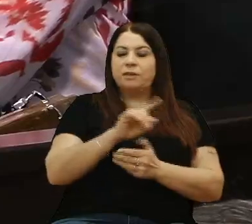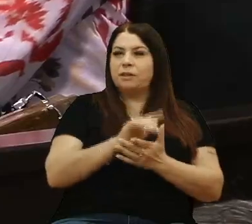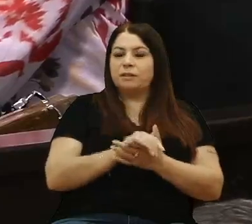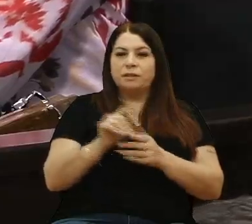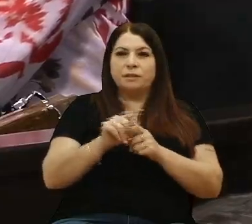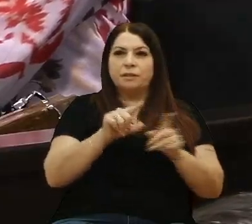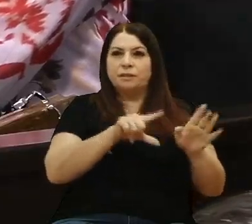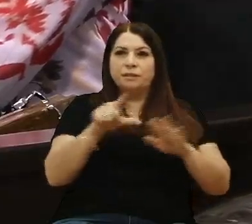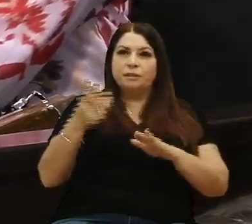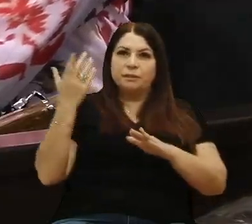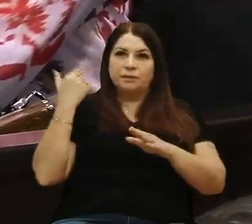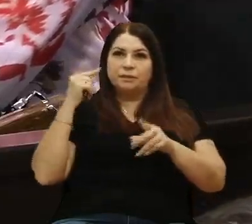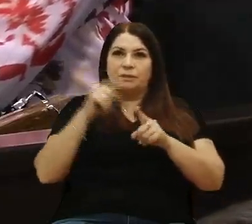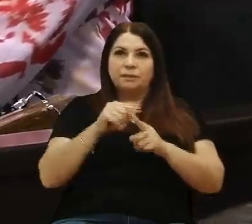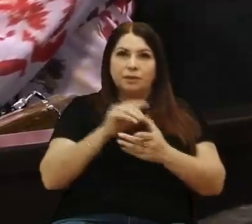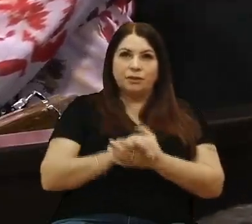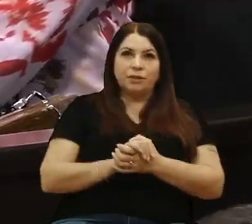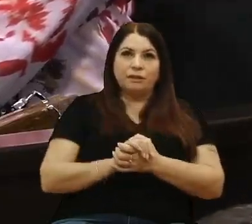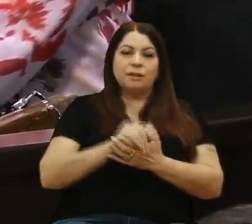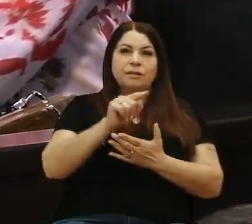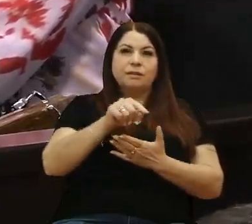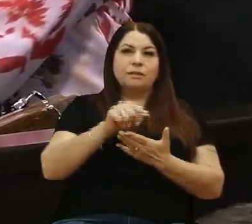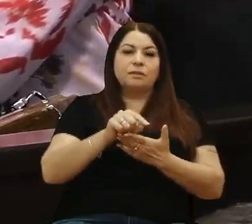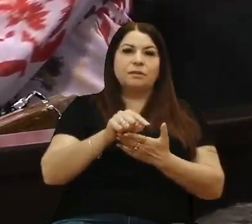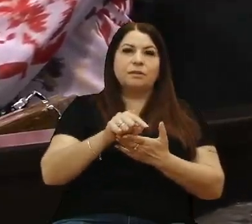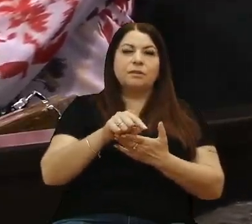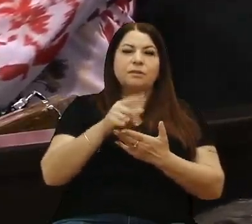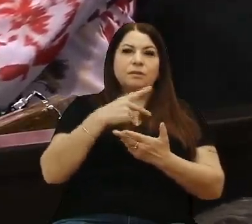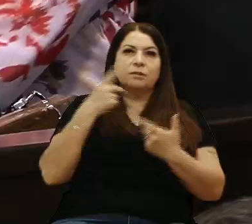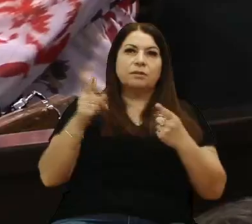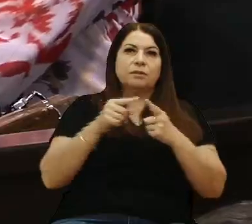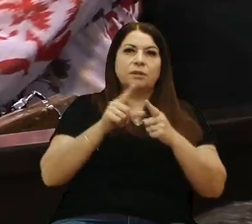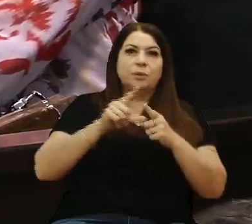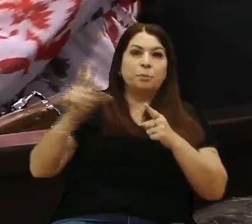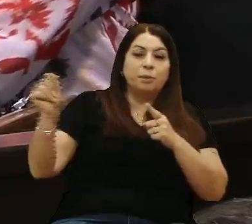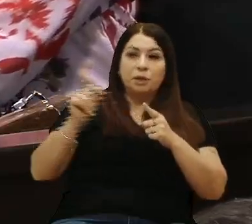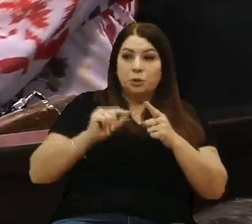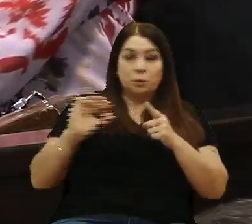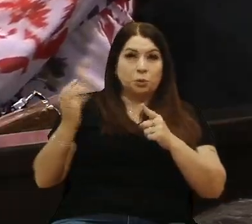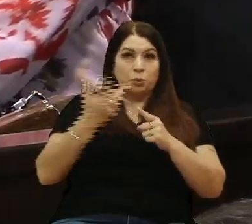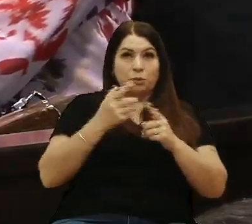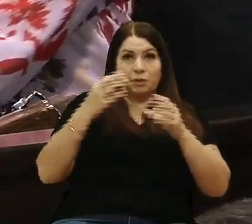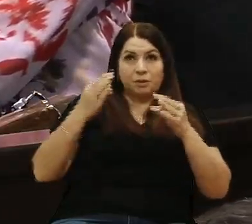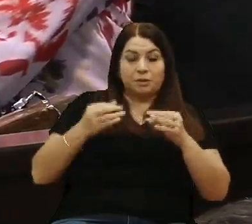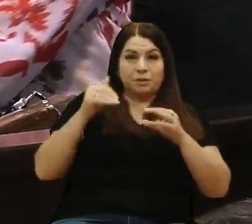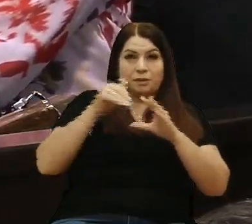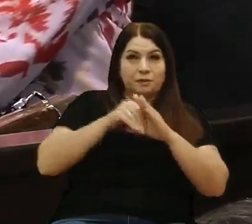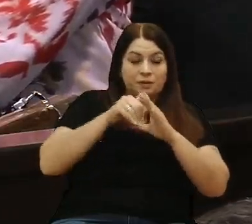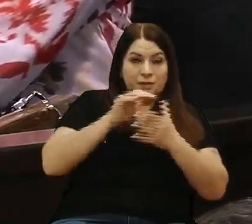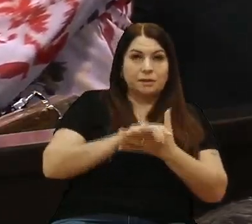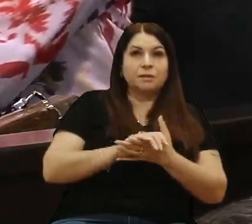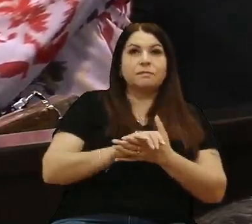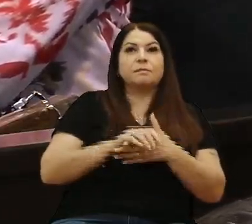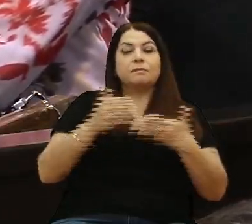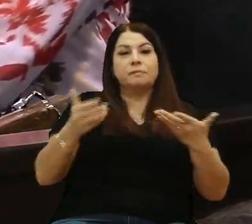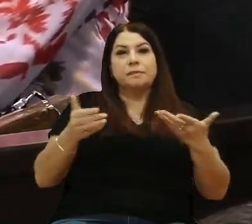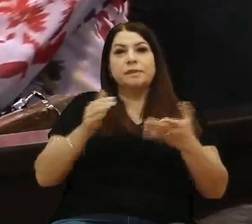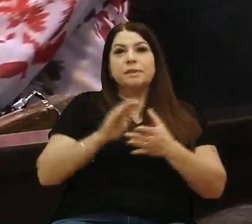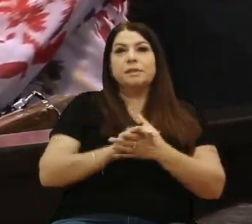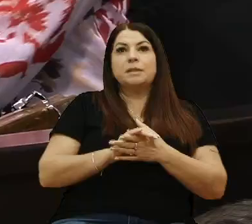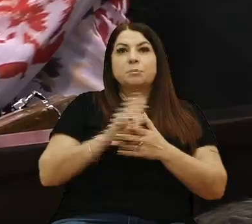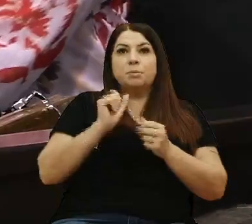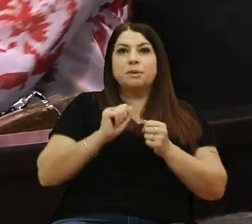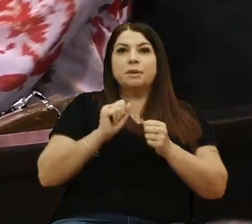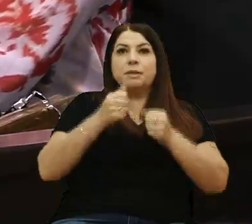na semana passada, porque o pessoal saiu de bando, né? Hoje, com toda certeza, teremos a votação, mas